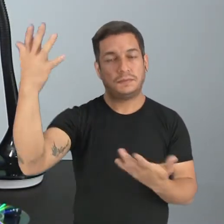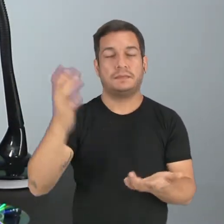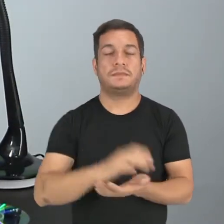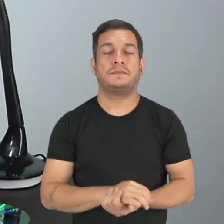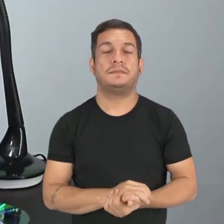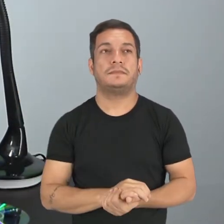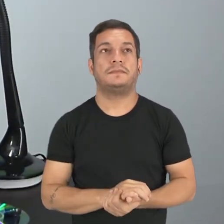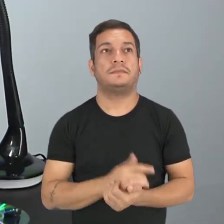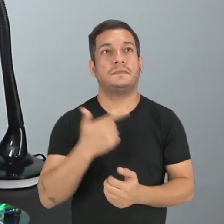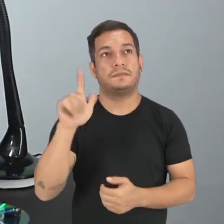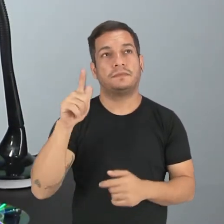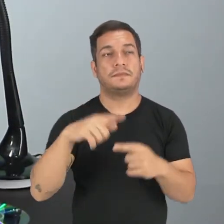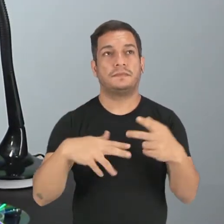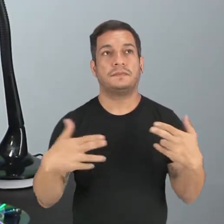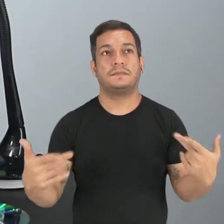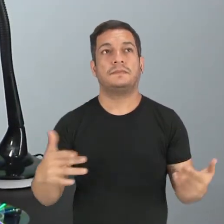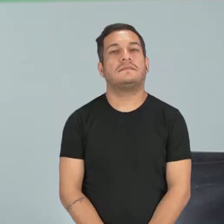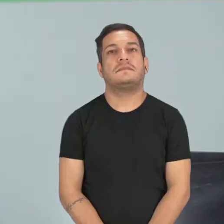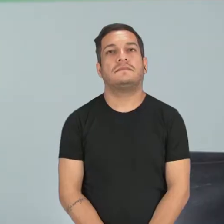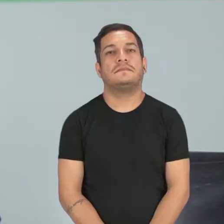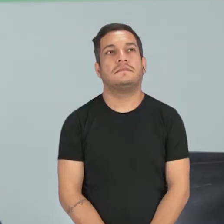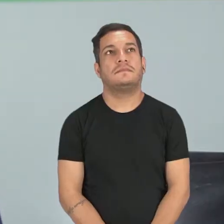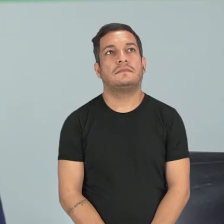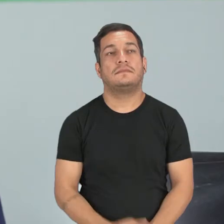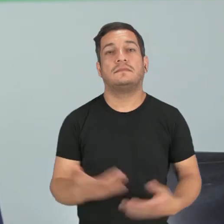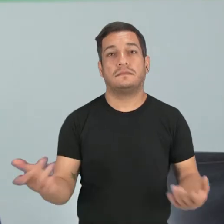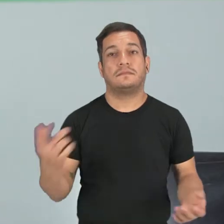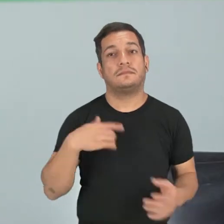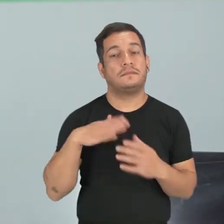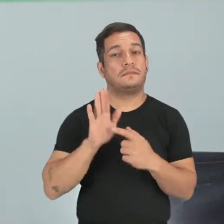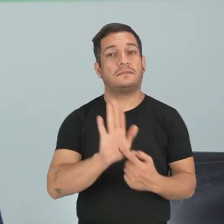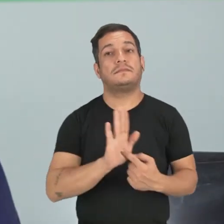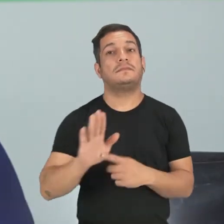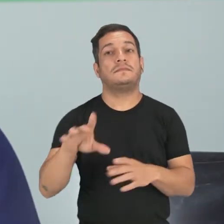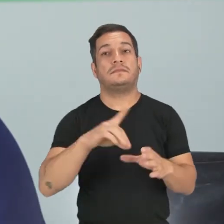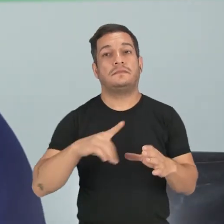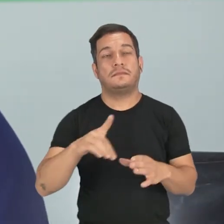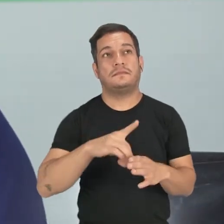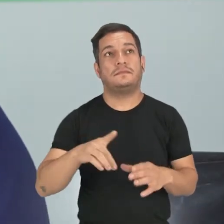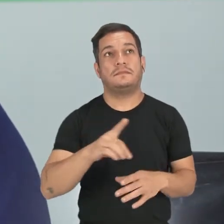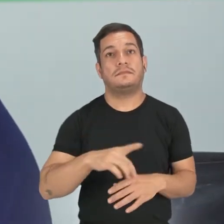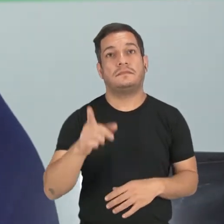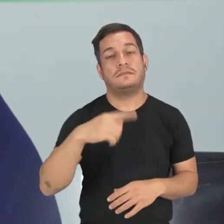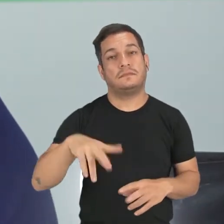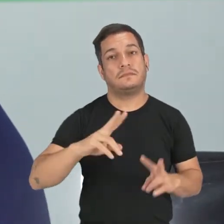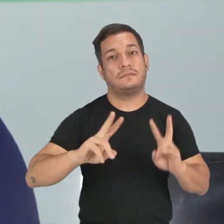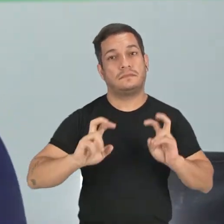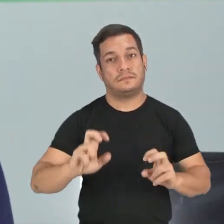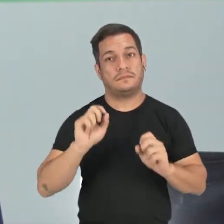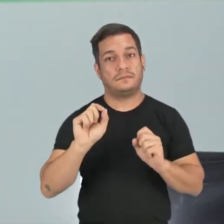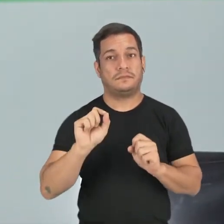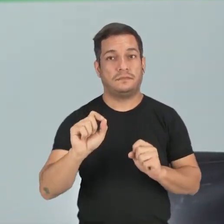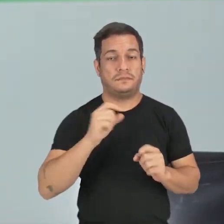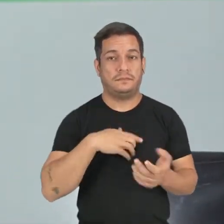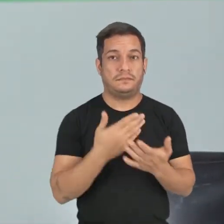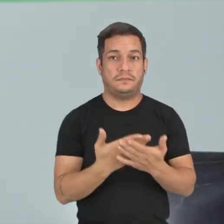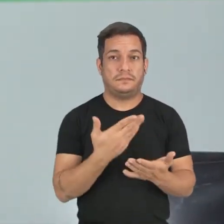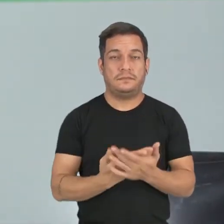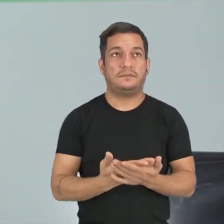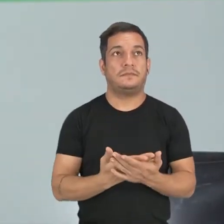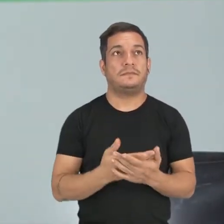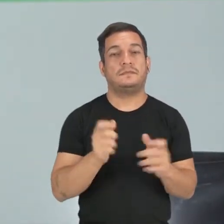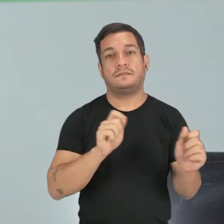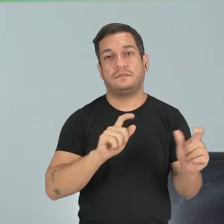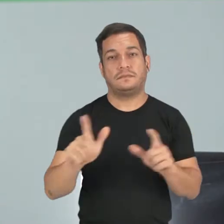agora com outro objeto. E aí eu trouxe também o CD. Como a gente já viu, né, lá na aula,